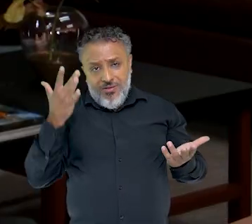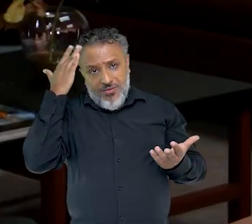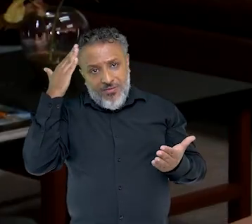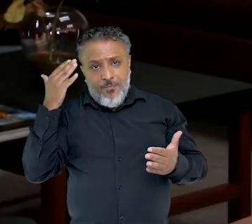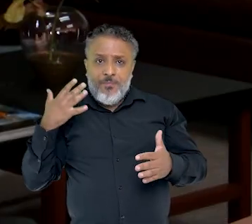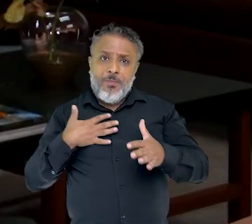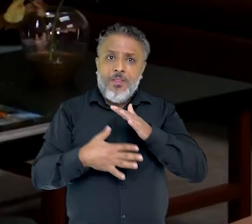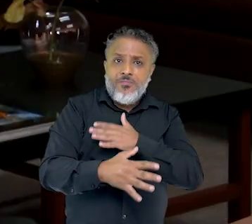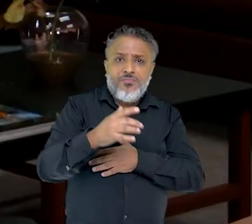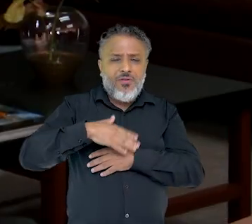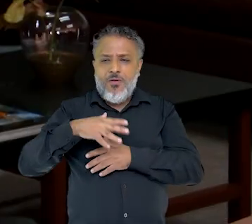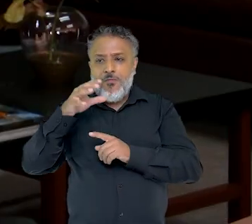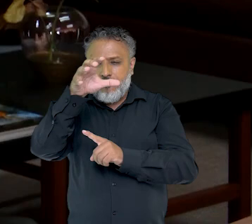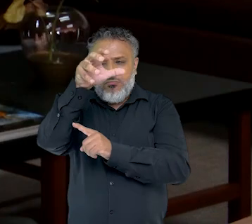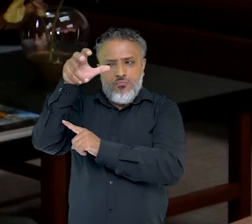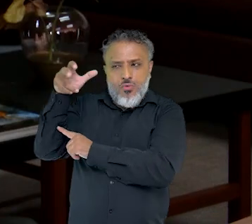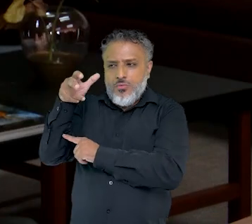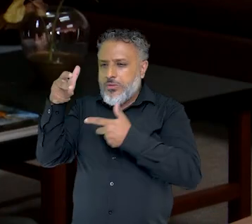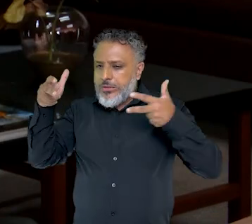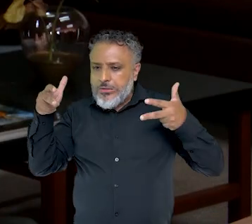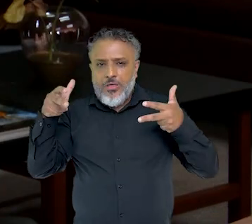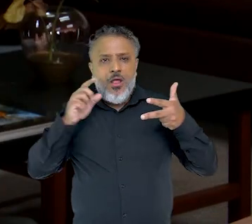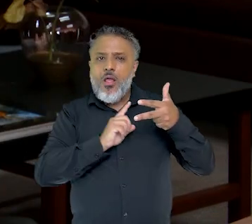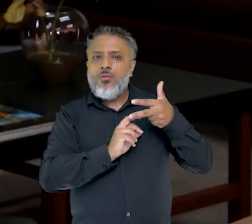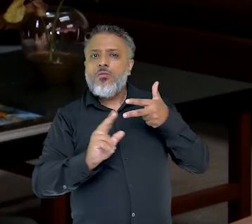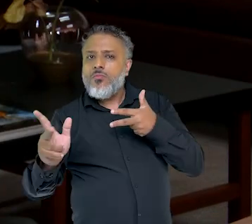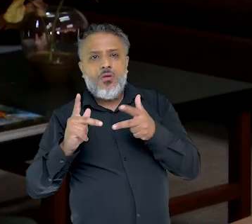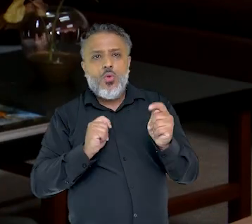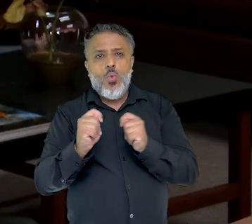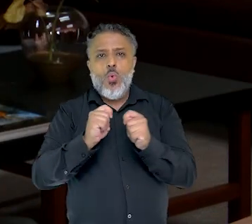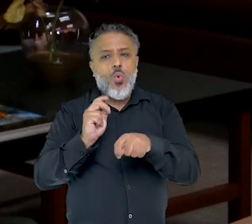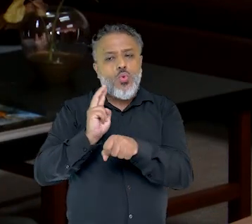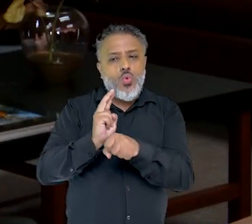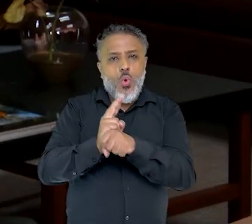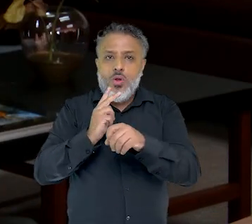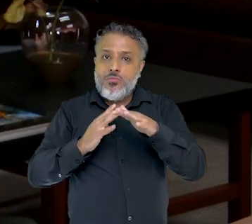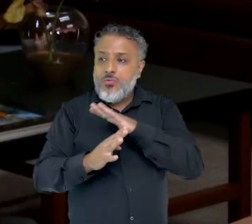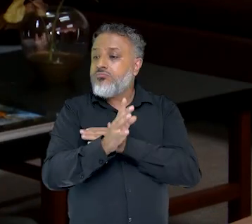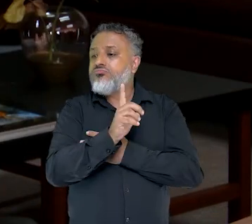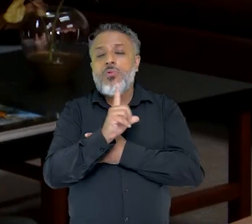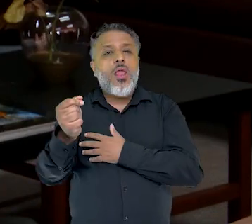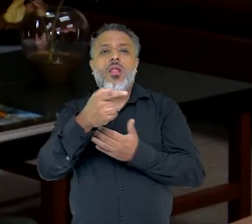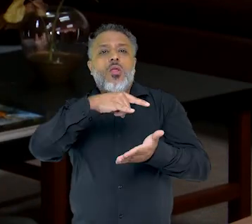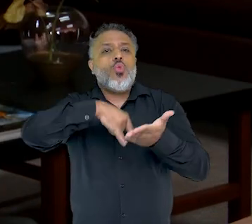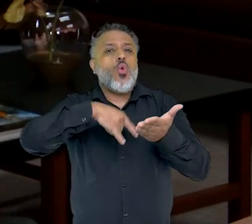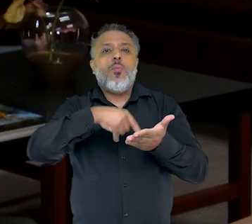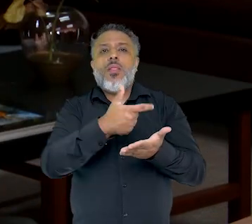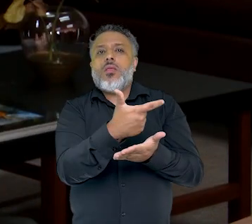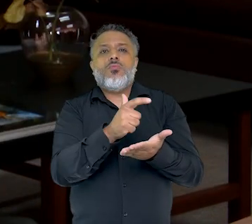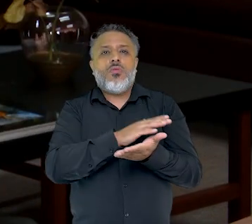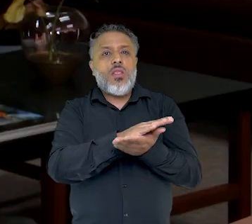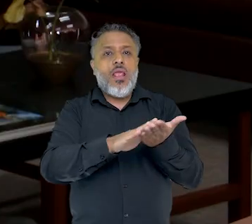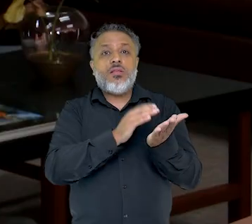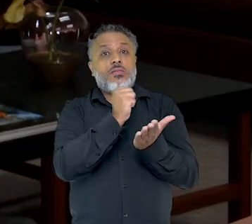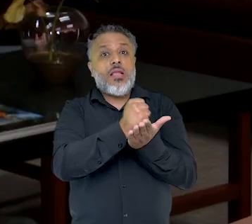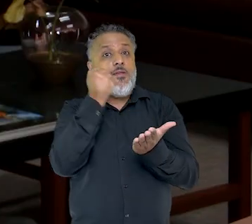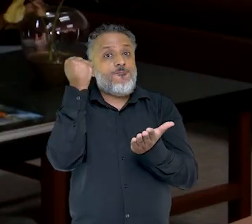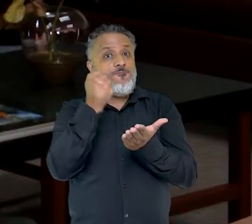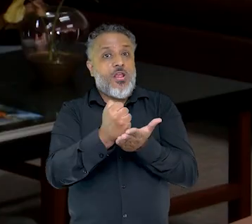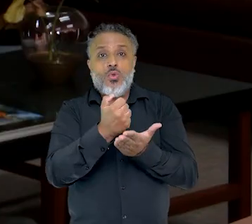pontos não vigiados da fronteira, ela não passa pelo controle migratório quando ela entra sem documentos, ou sem visto,